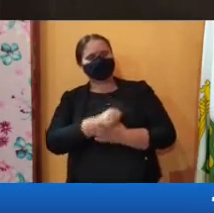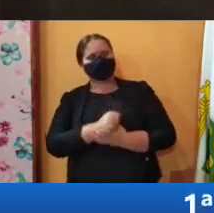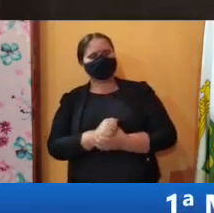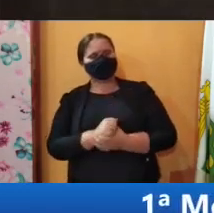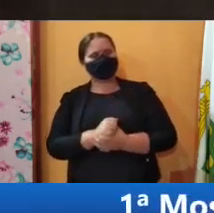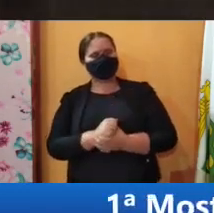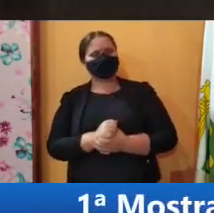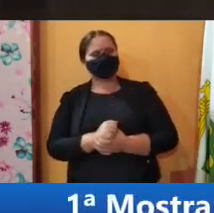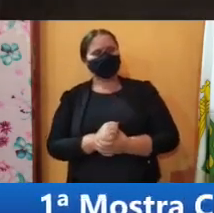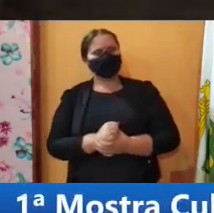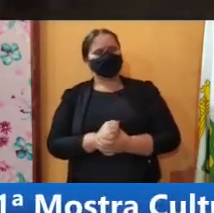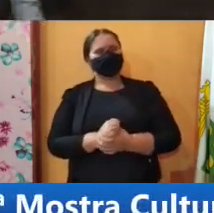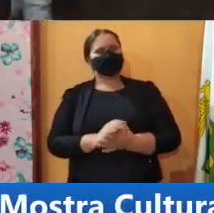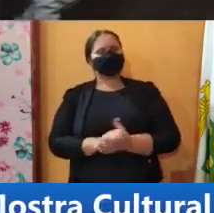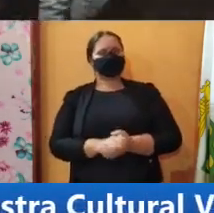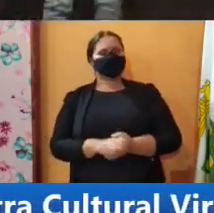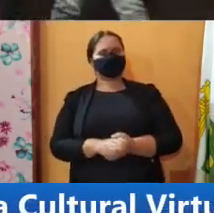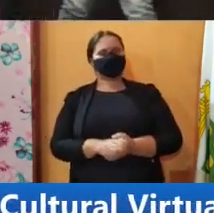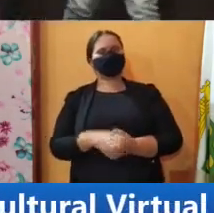tão feliz. Olha.